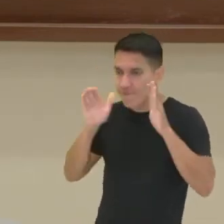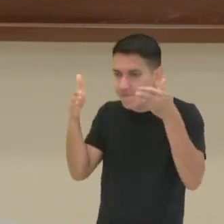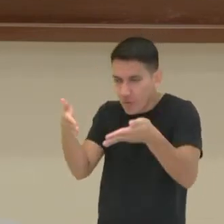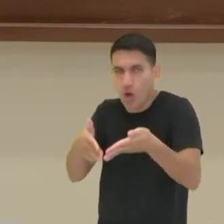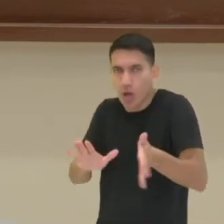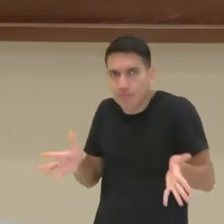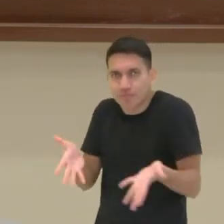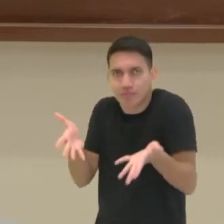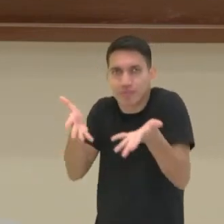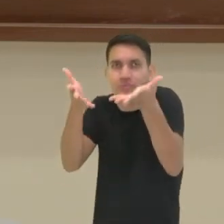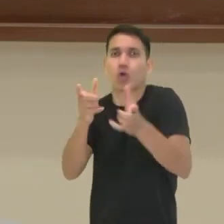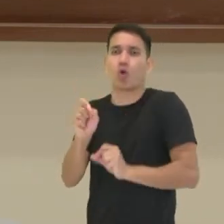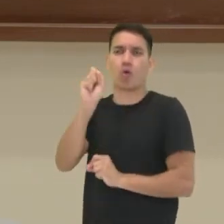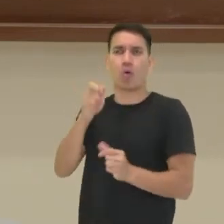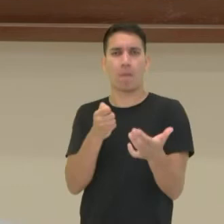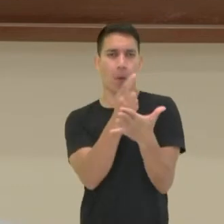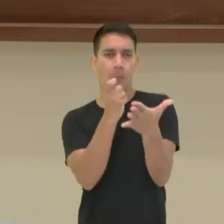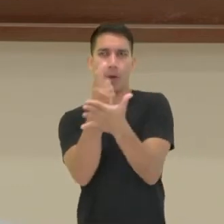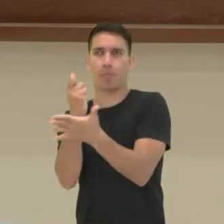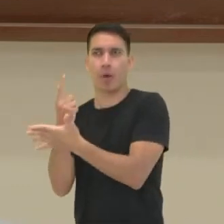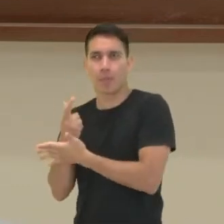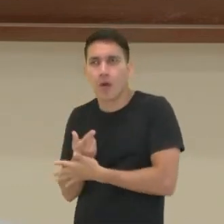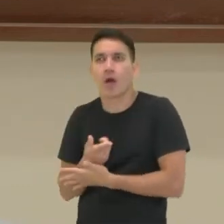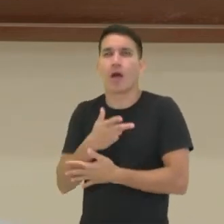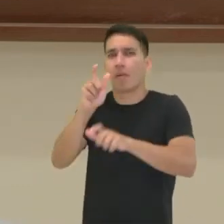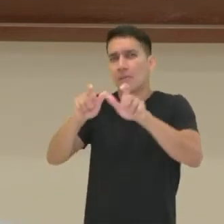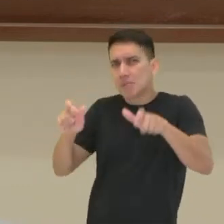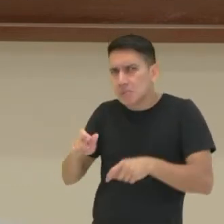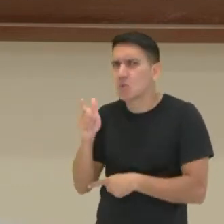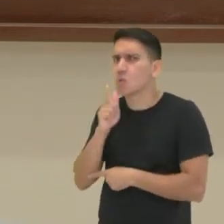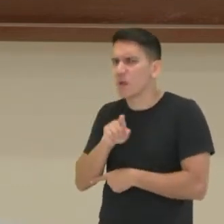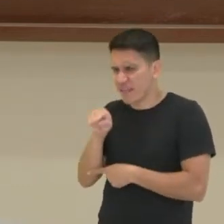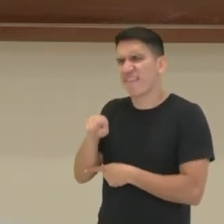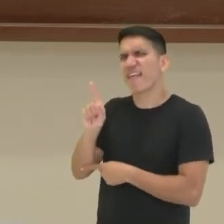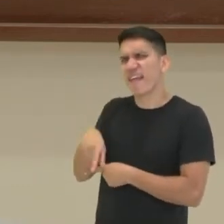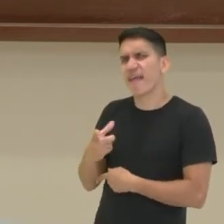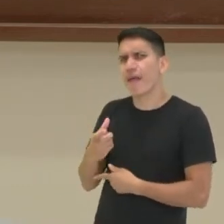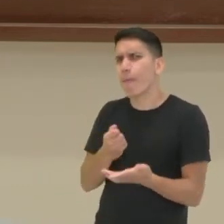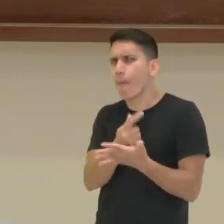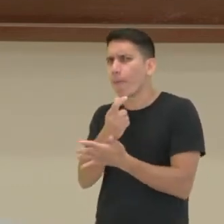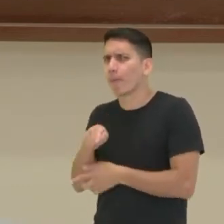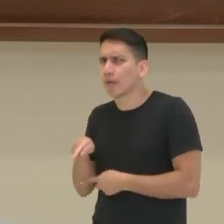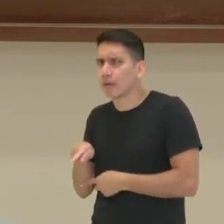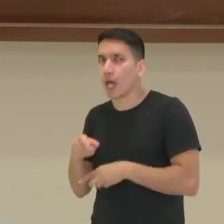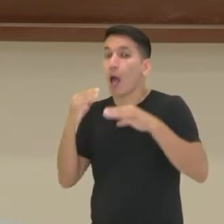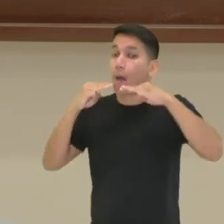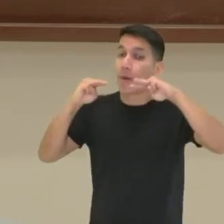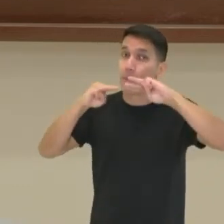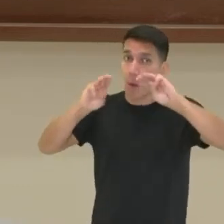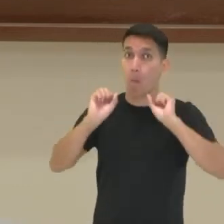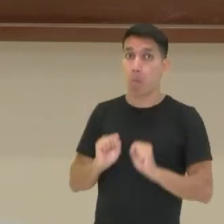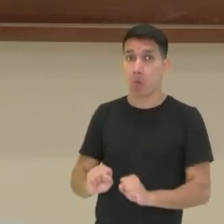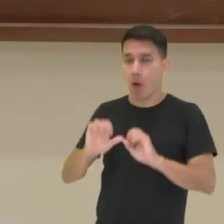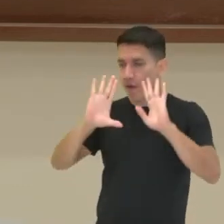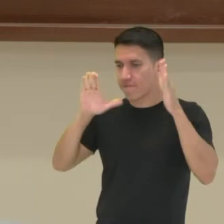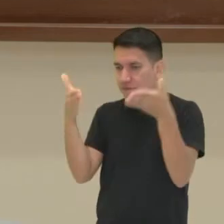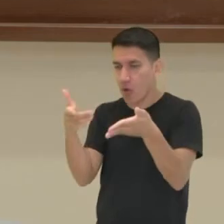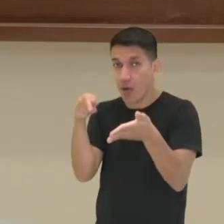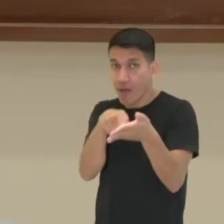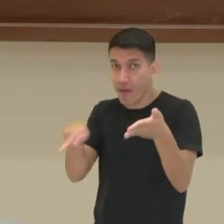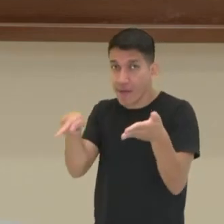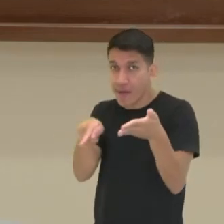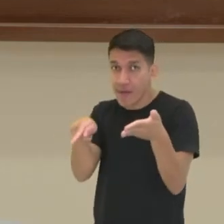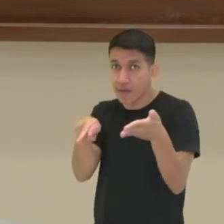ser considerada, né, como consumidores? As campanhas podem ser feitas diretamente a